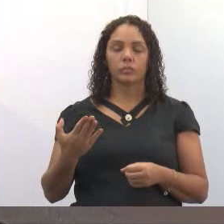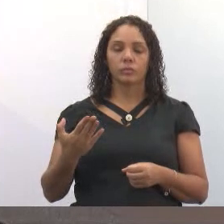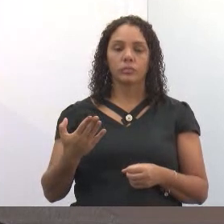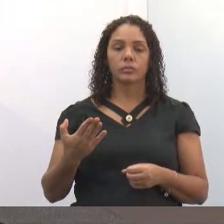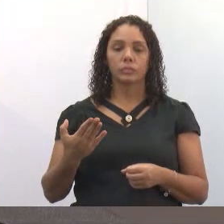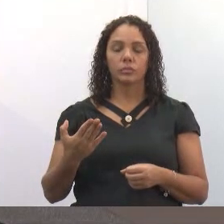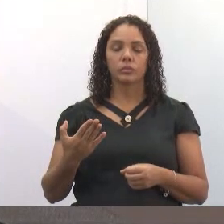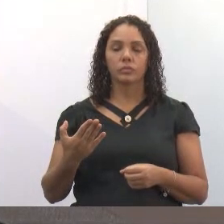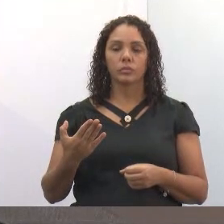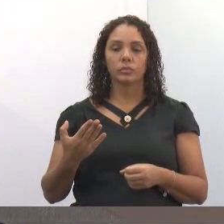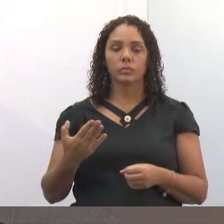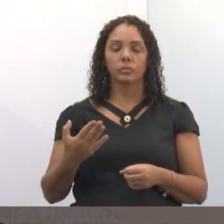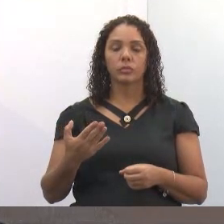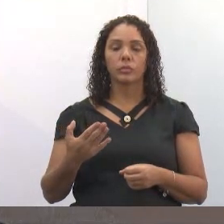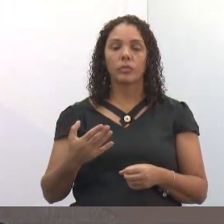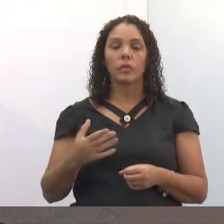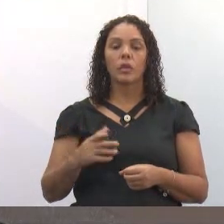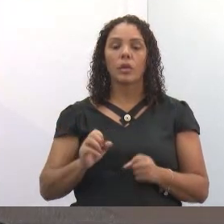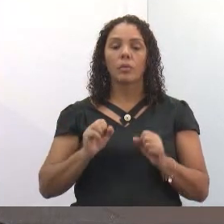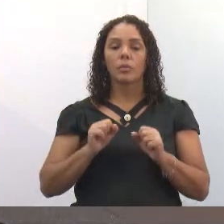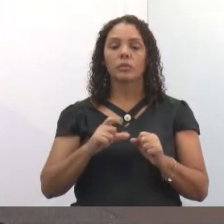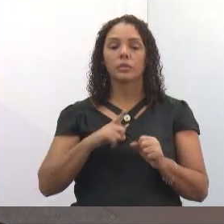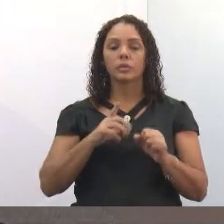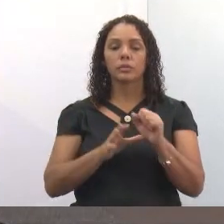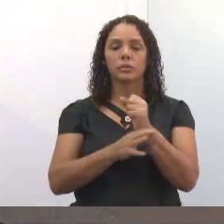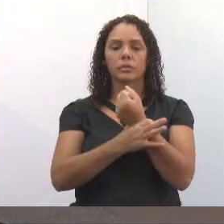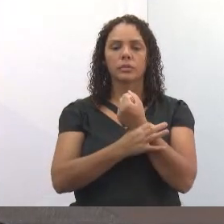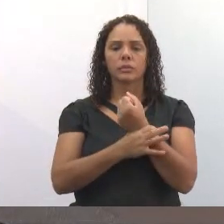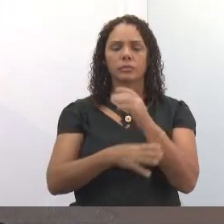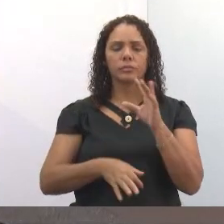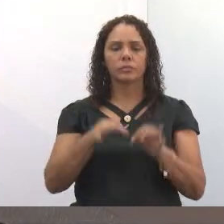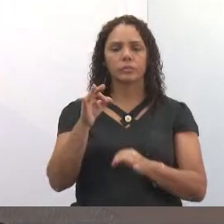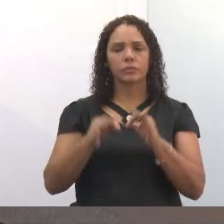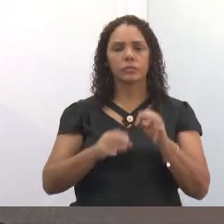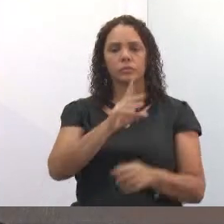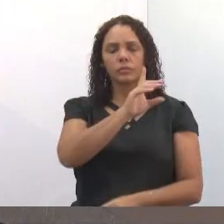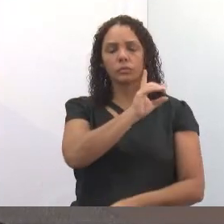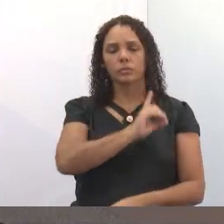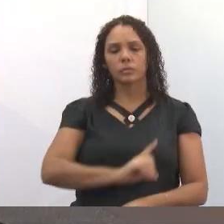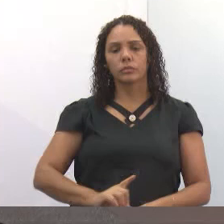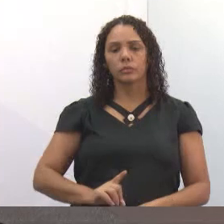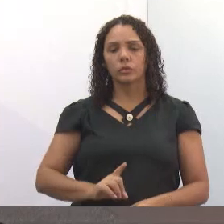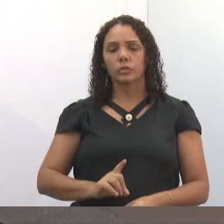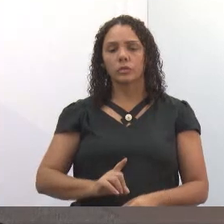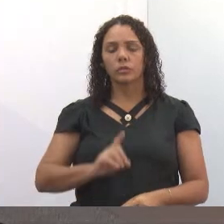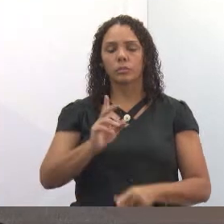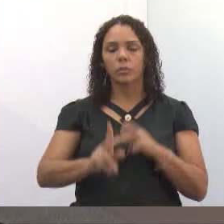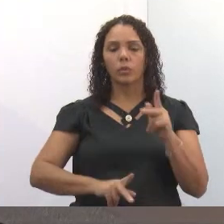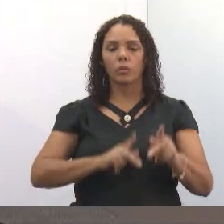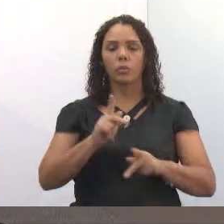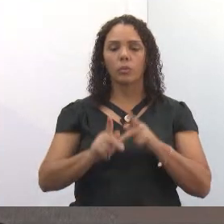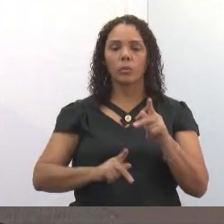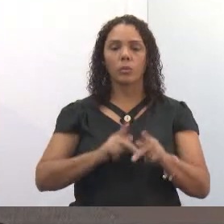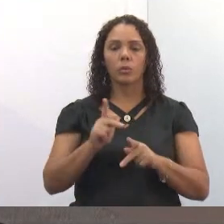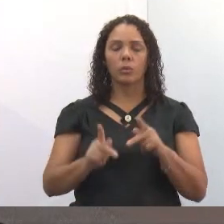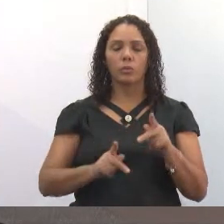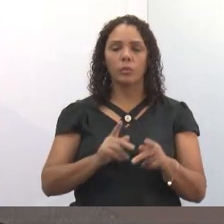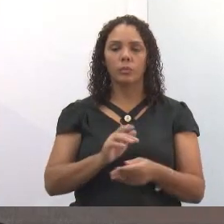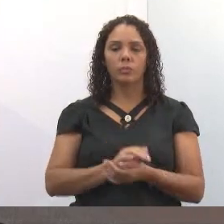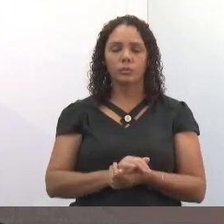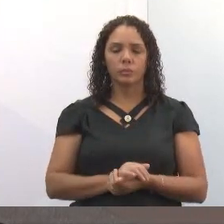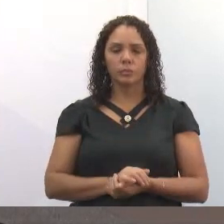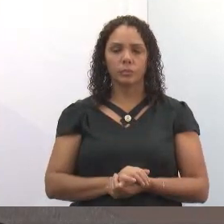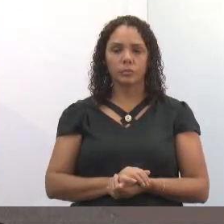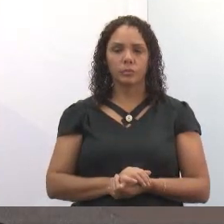tempo, conferir segurança jurídica e dignidade à população afetada, como servir de